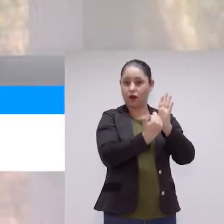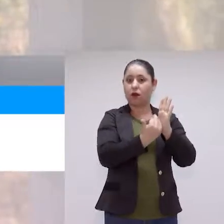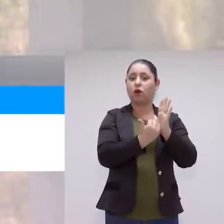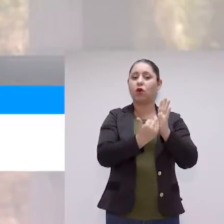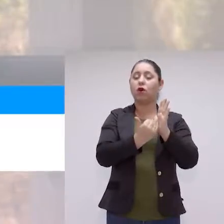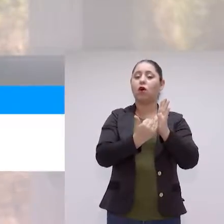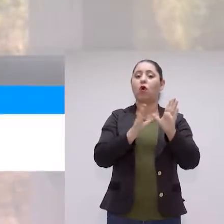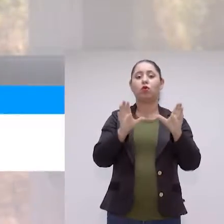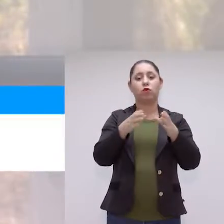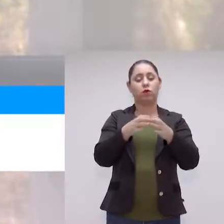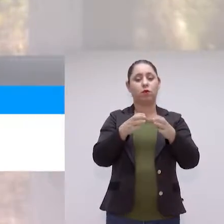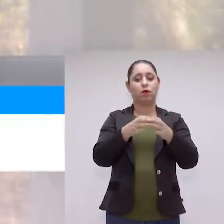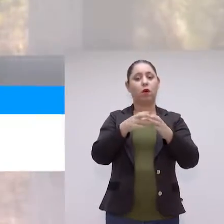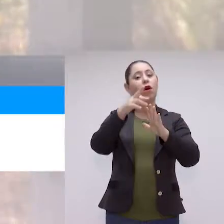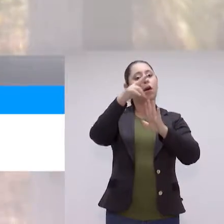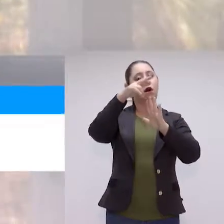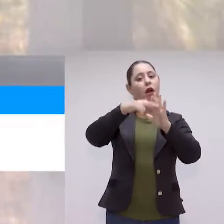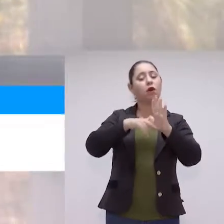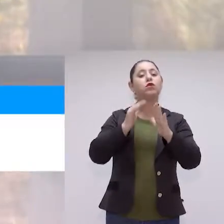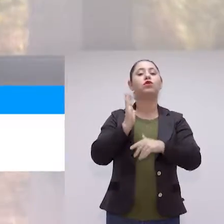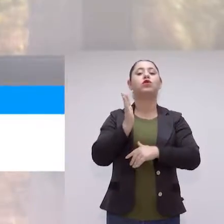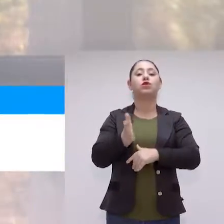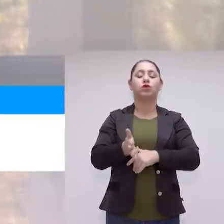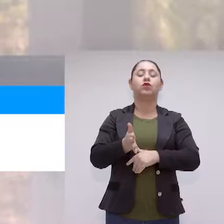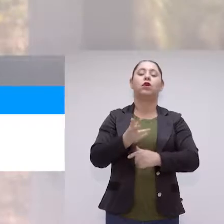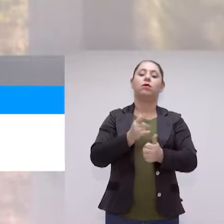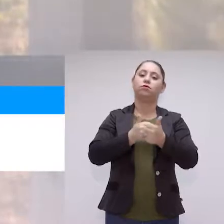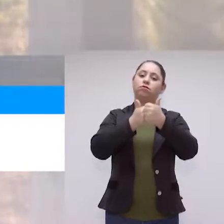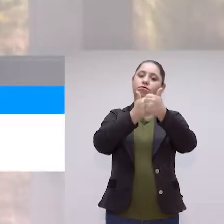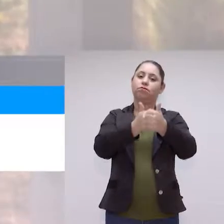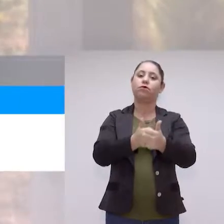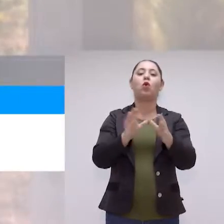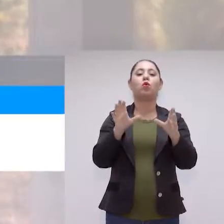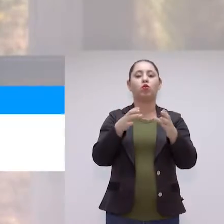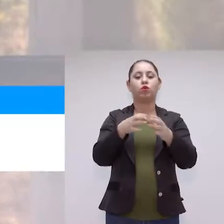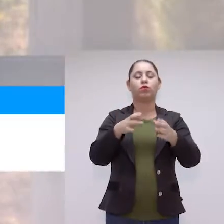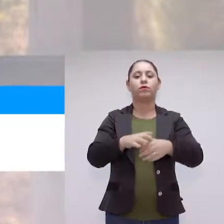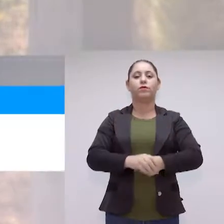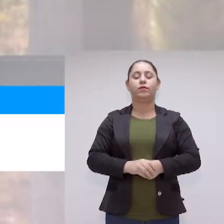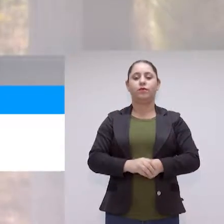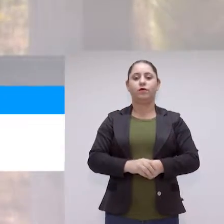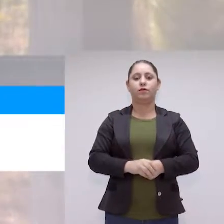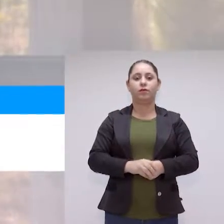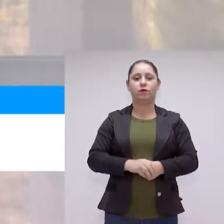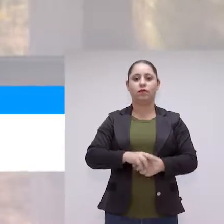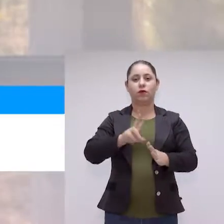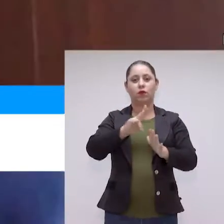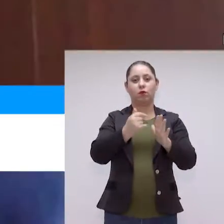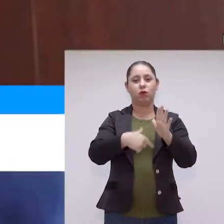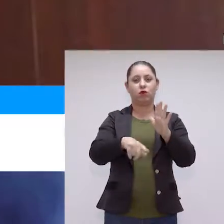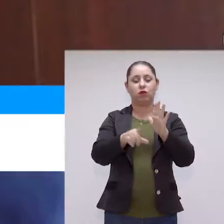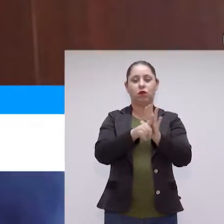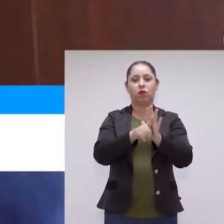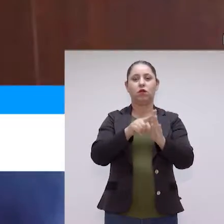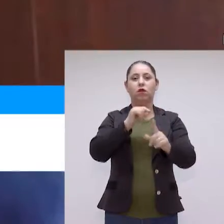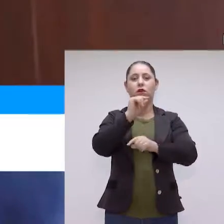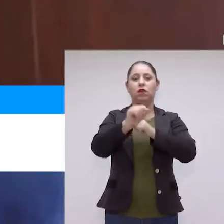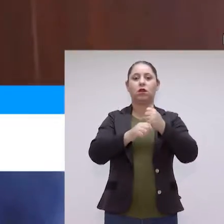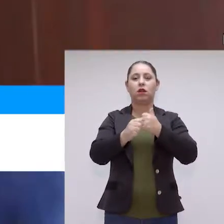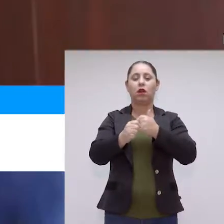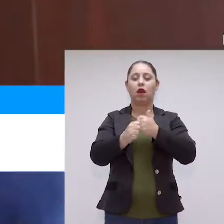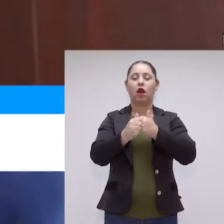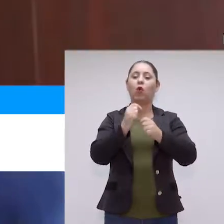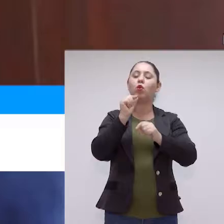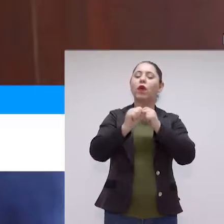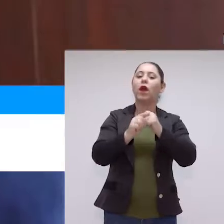biossegurança aplicáveis ao setor, regra que já está sendo seguida pela categoria. É um projeto que,